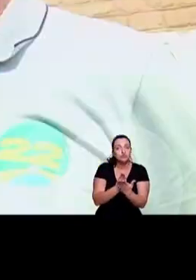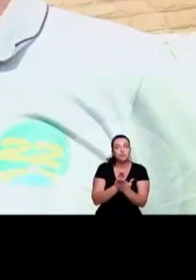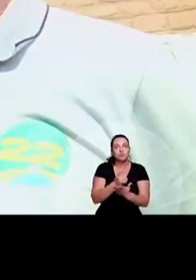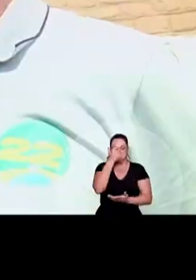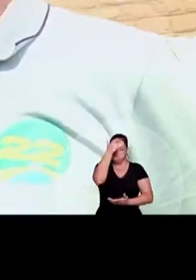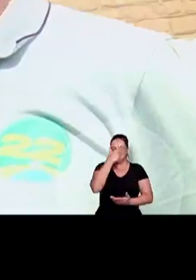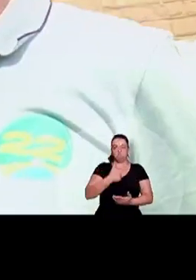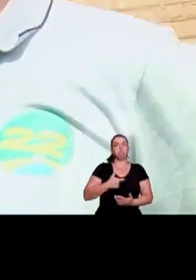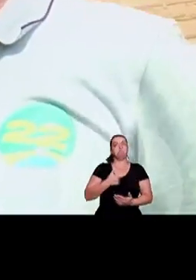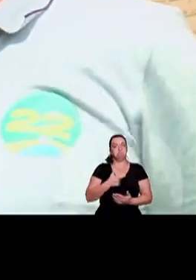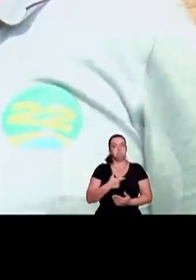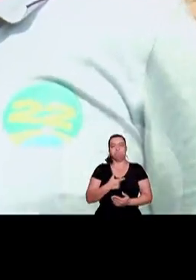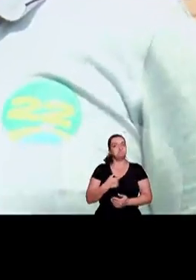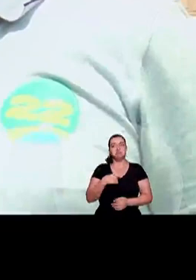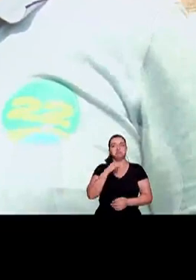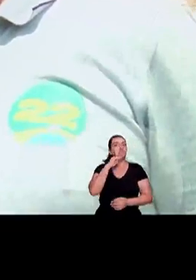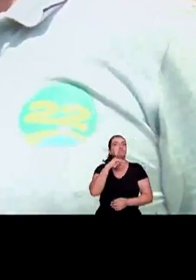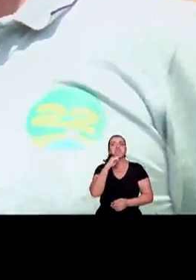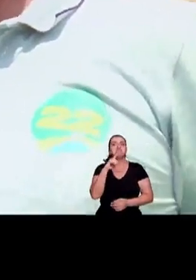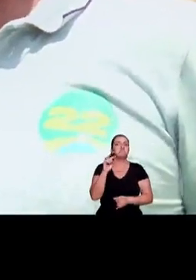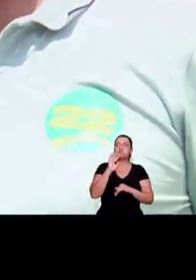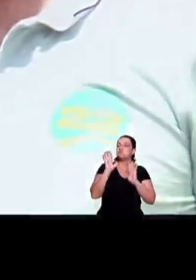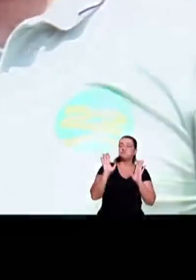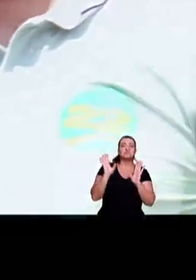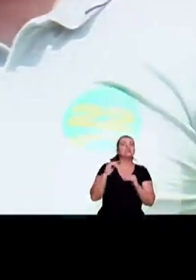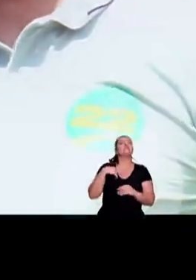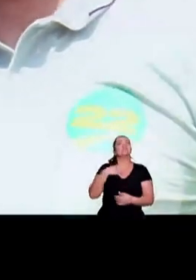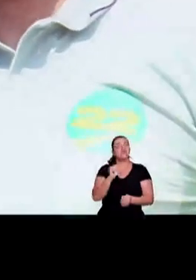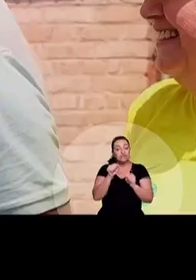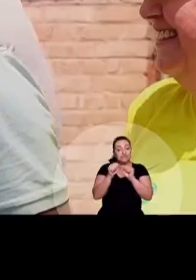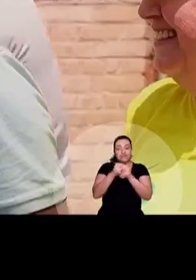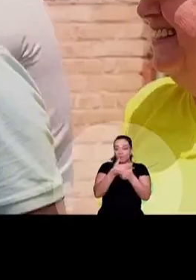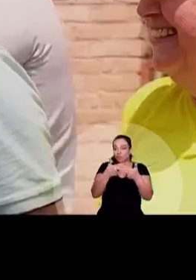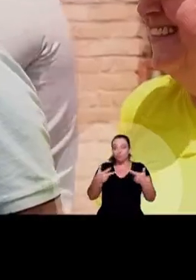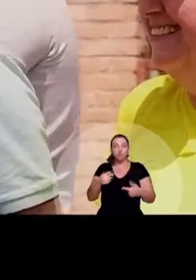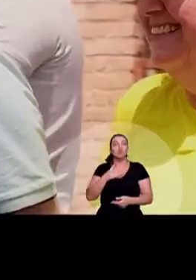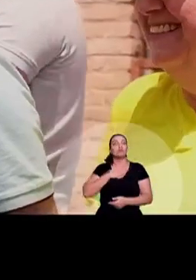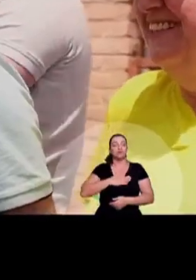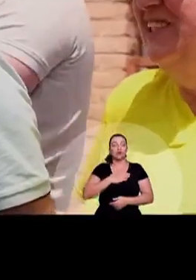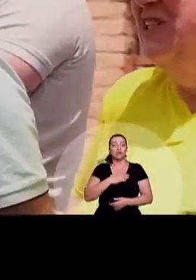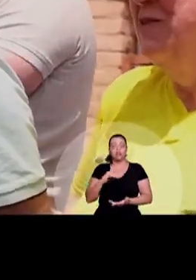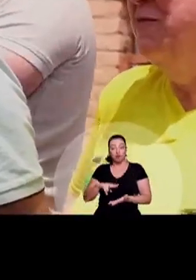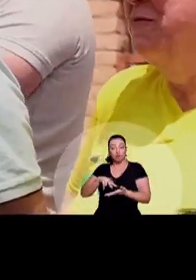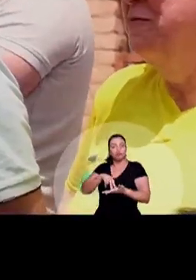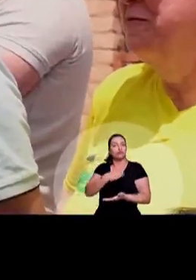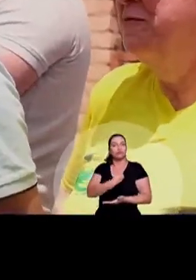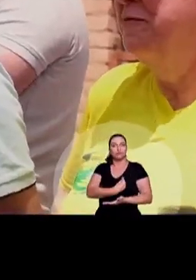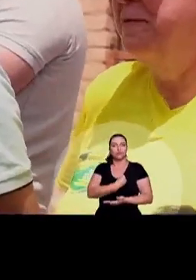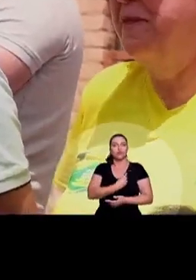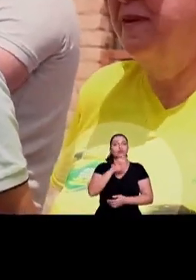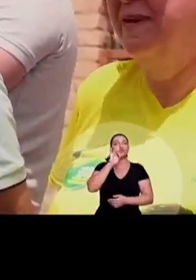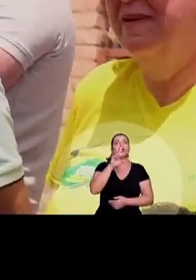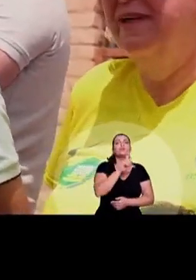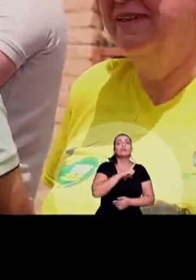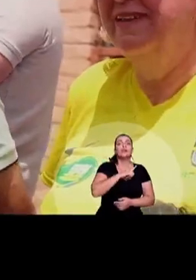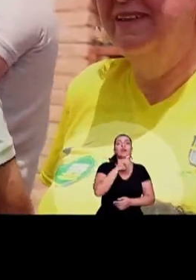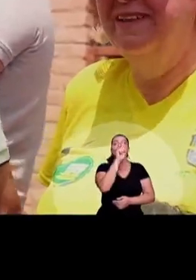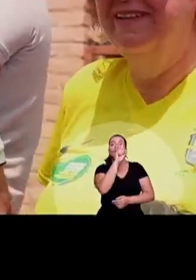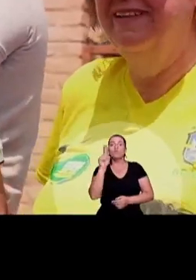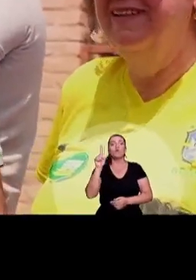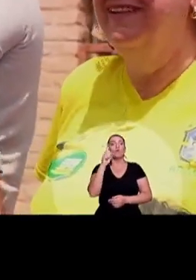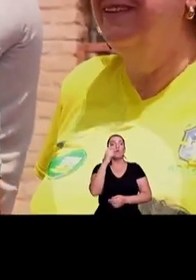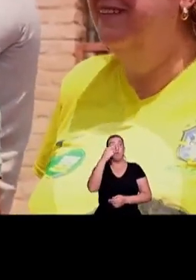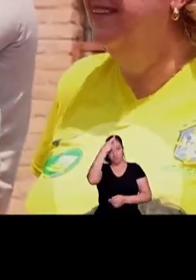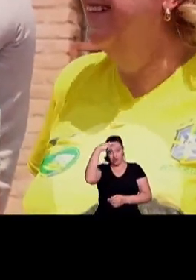caráter, né? Uma pessoa que eu não tenho dúvidas que irá fazer muito por Poços de Caldas. Aqui em Poços de Caldas só tem uma direita, que é Marcelo